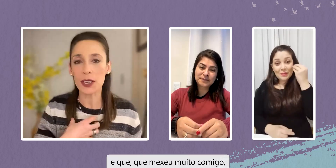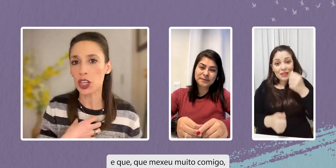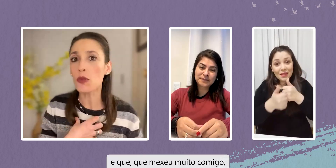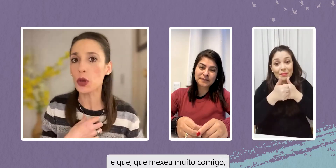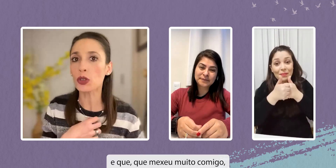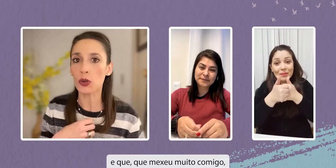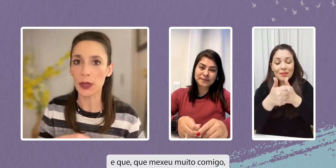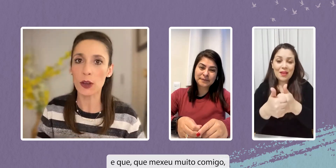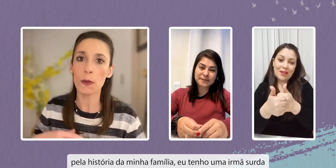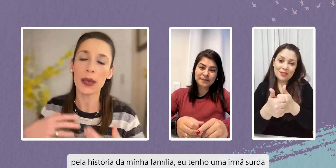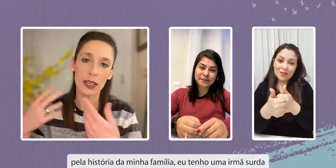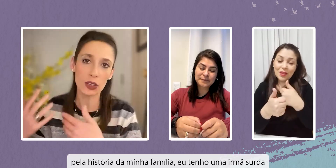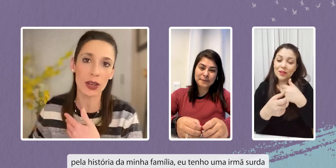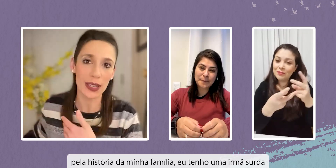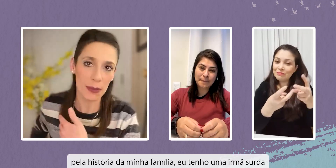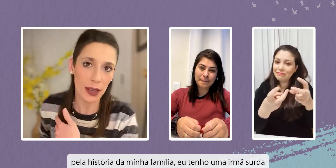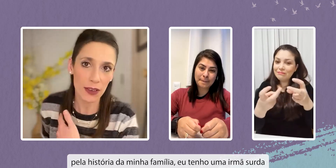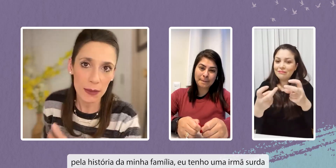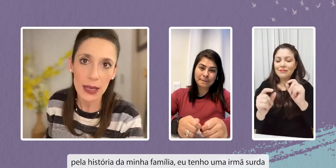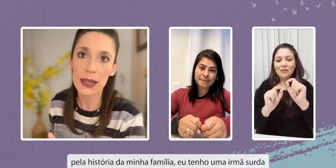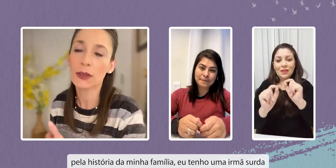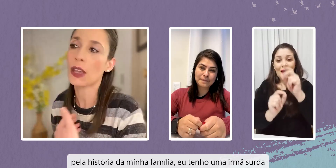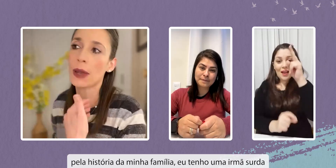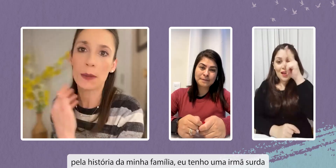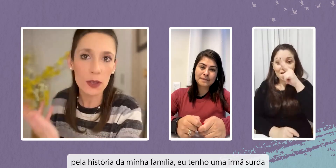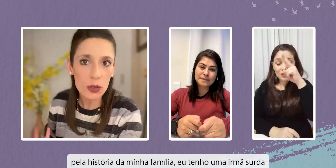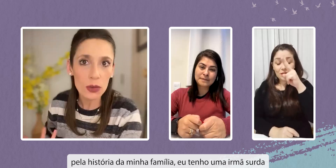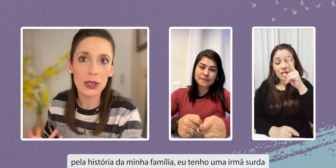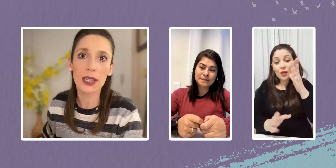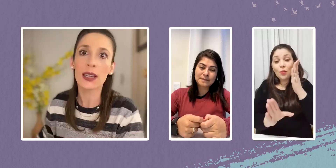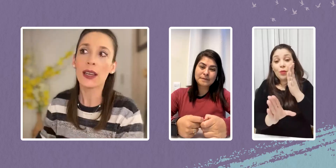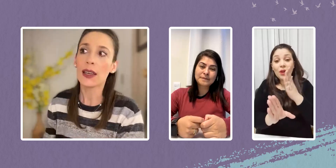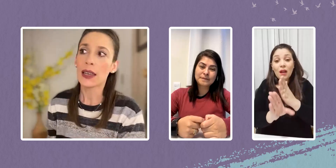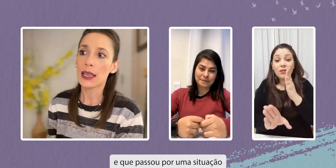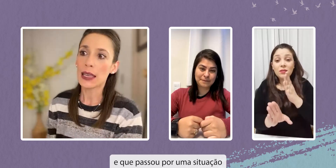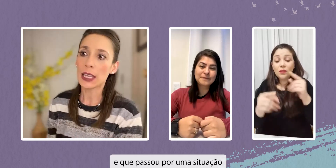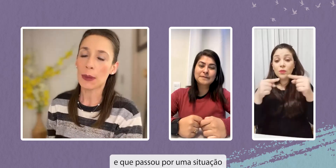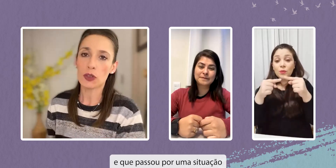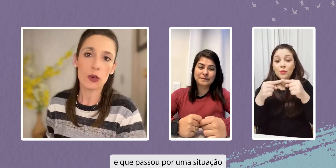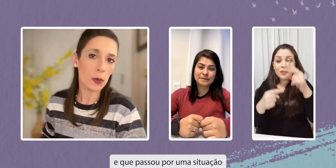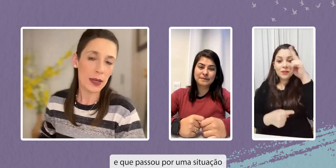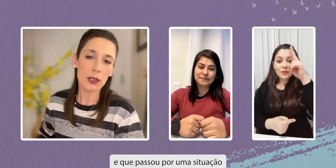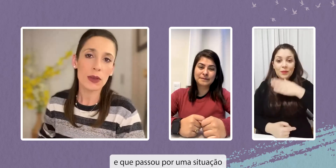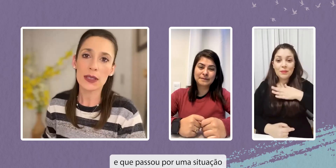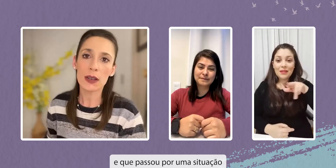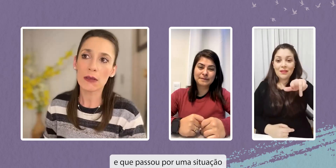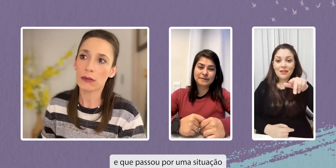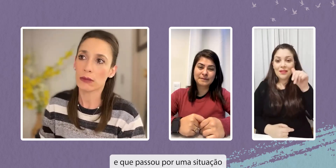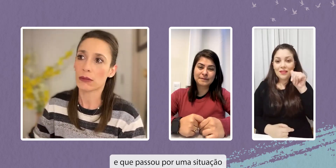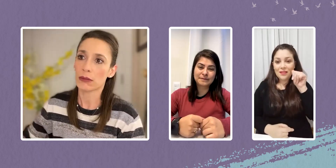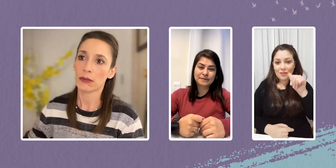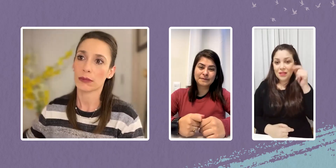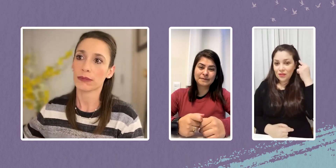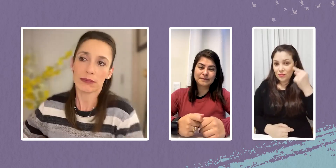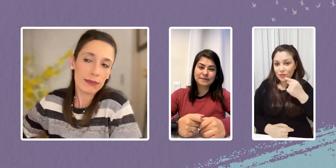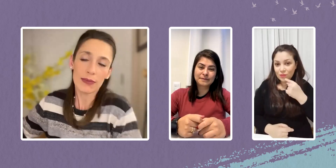que mexeu muito comigo pela história da minha família. Eu tenho uma irmã surda e que passou por uma